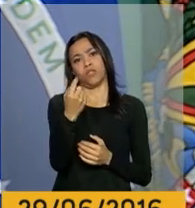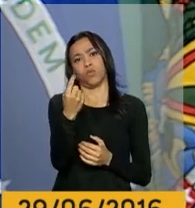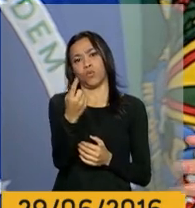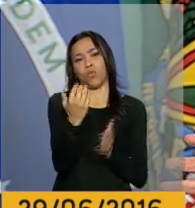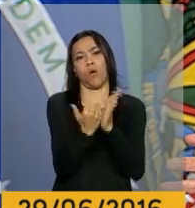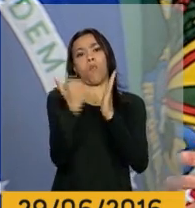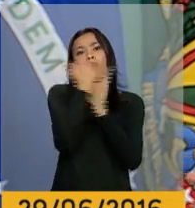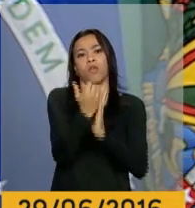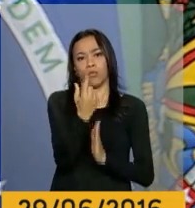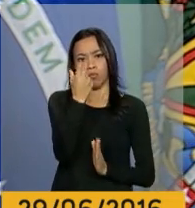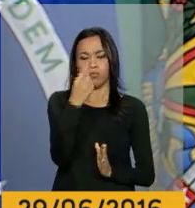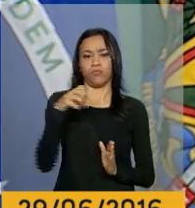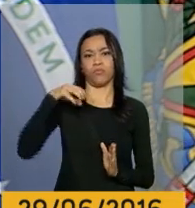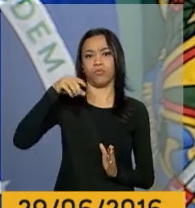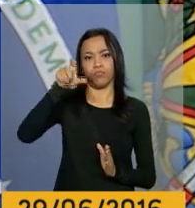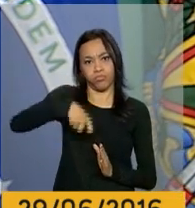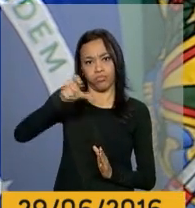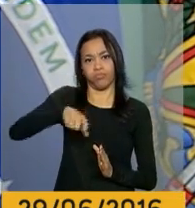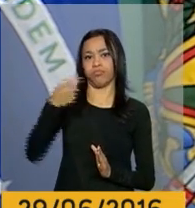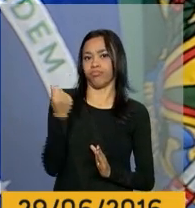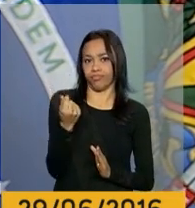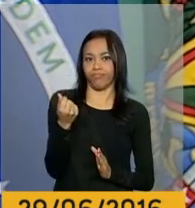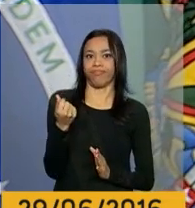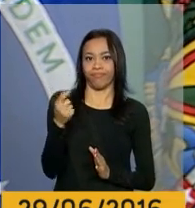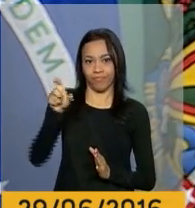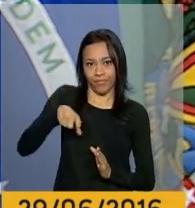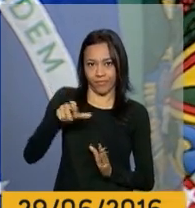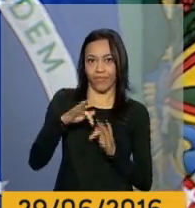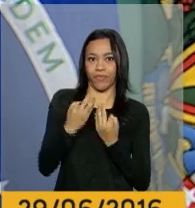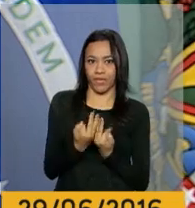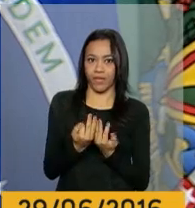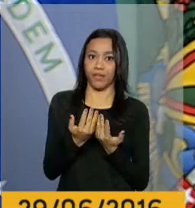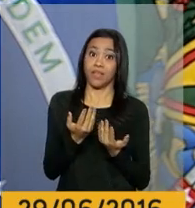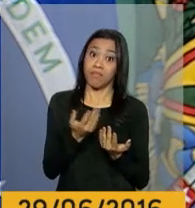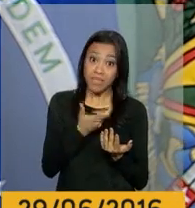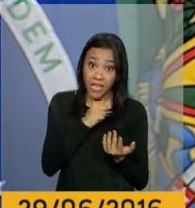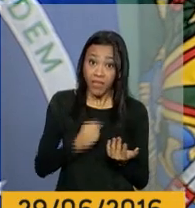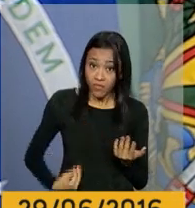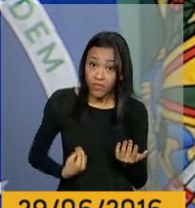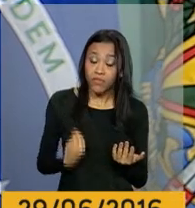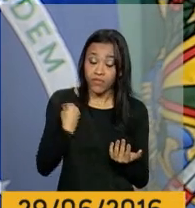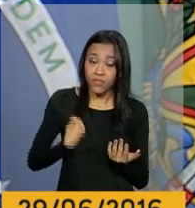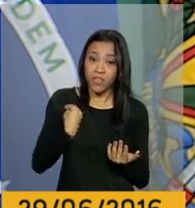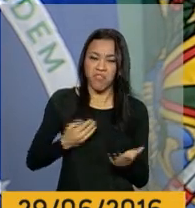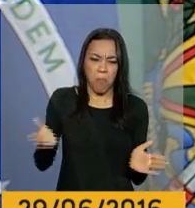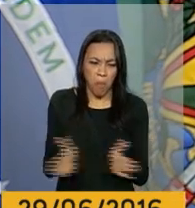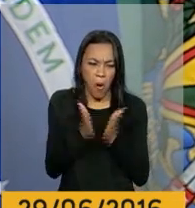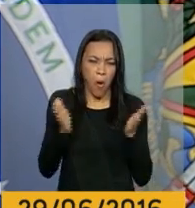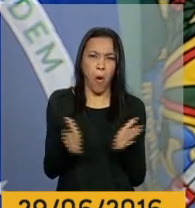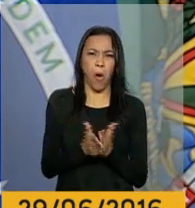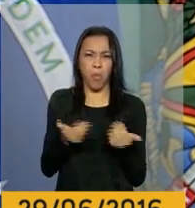que estão na pobreza absoluta. E tem razão o Osmar Dias quando diz, o